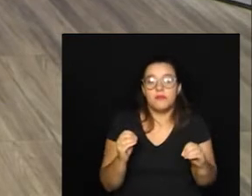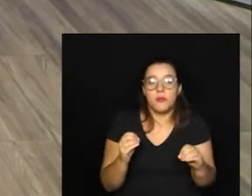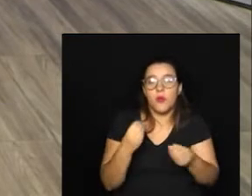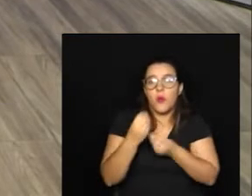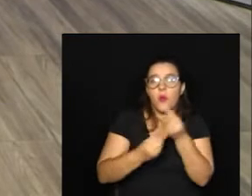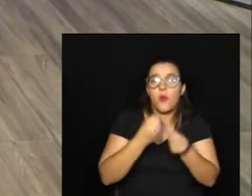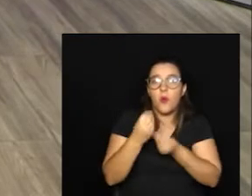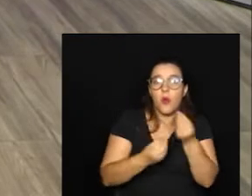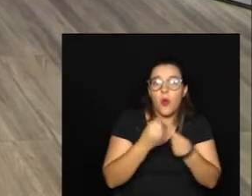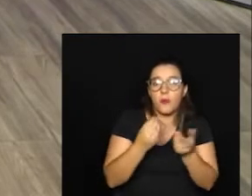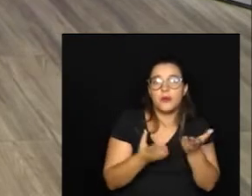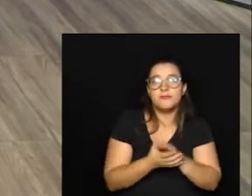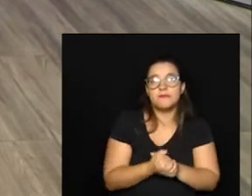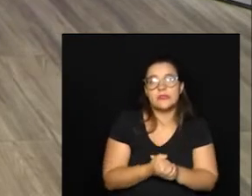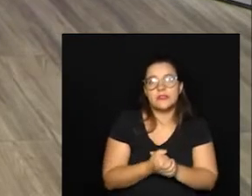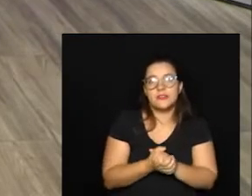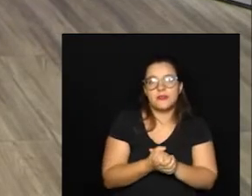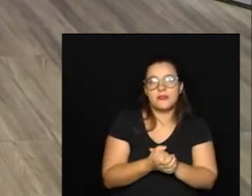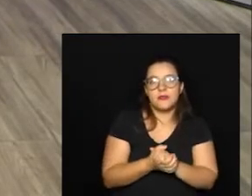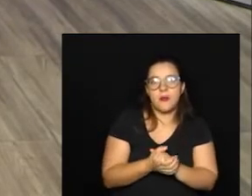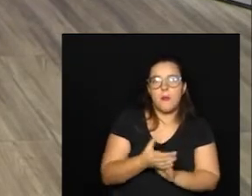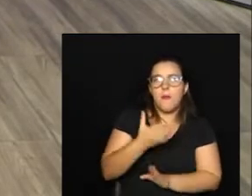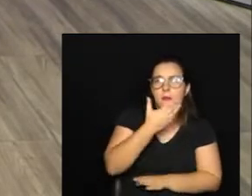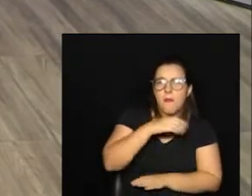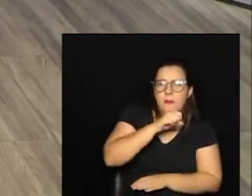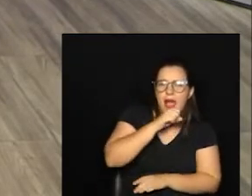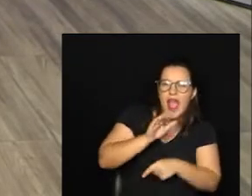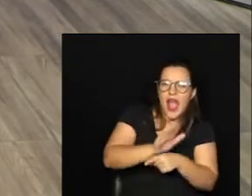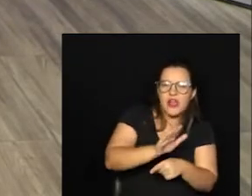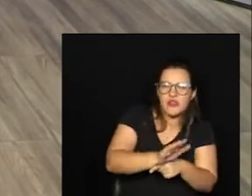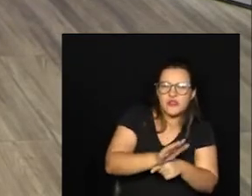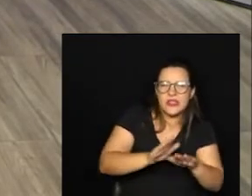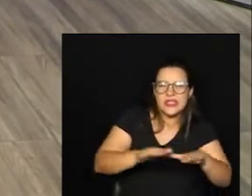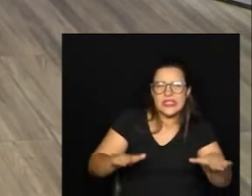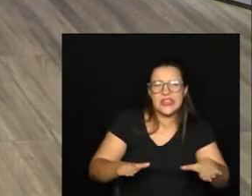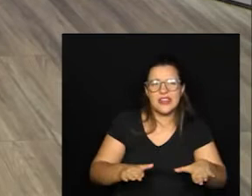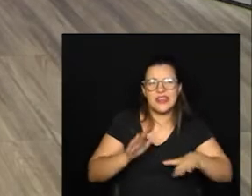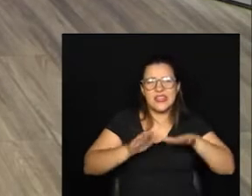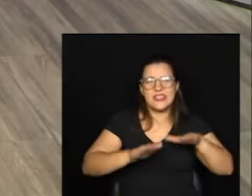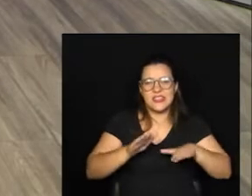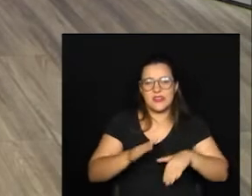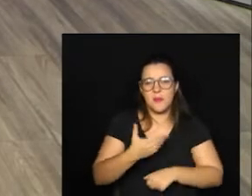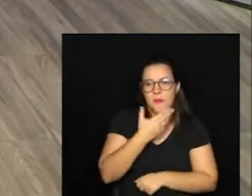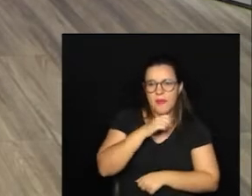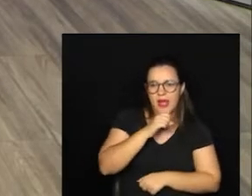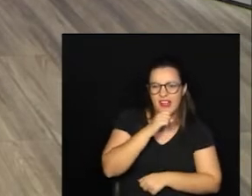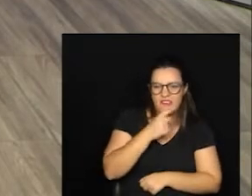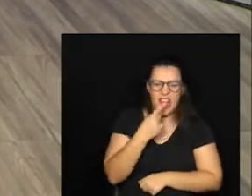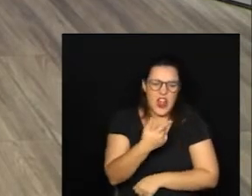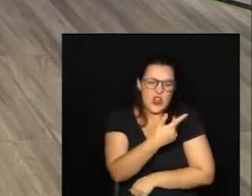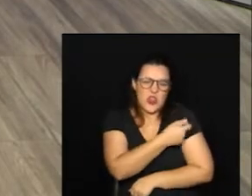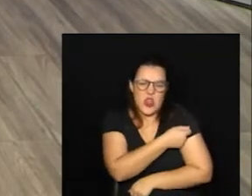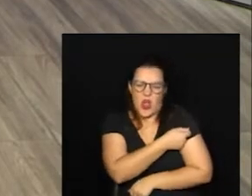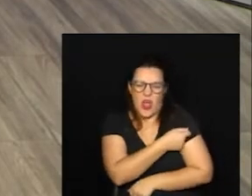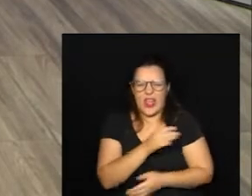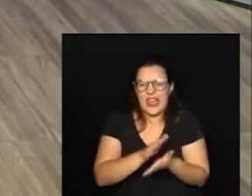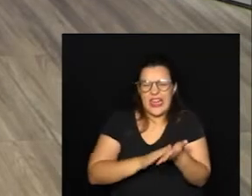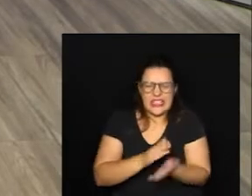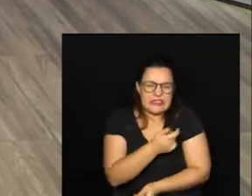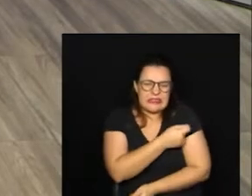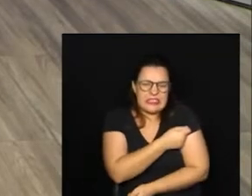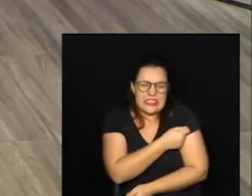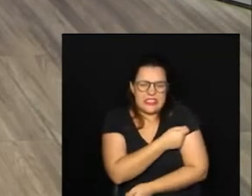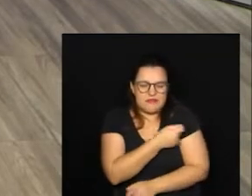acontecer essa relação do pai com a criança? Porque muitas vezes o pai fala para a criança, não dói nada, é só uma picadinha.